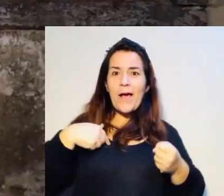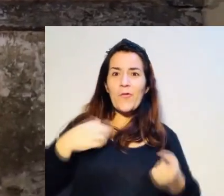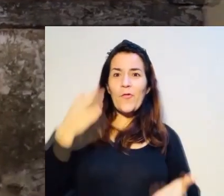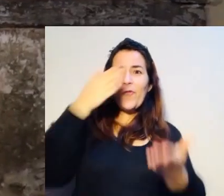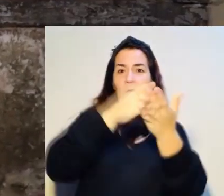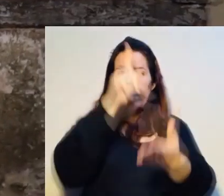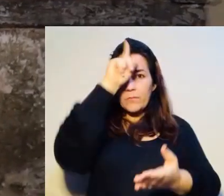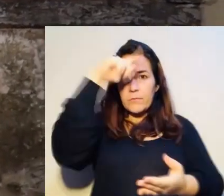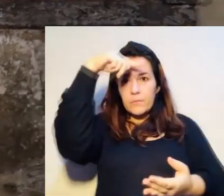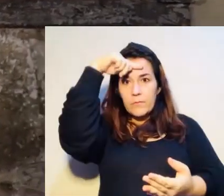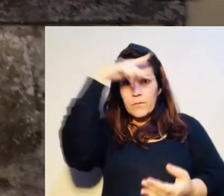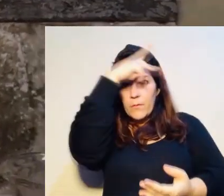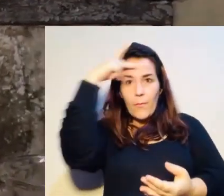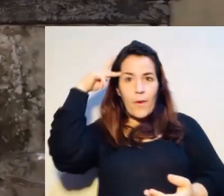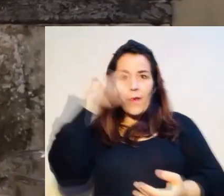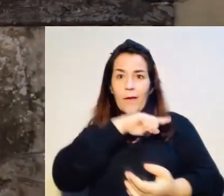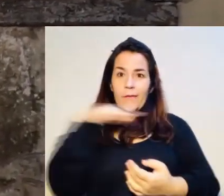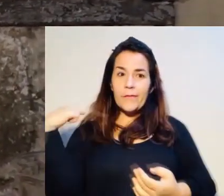pro cemitério